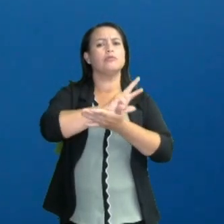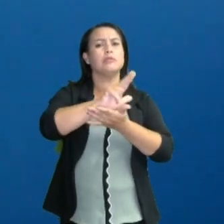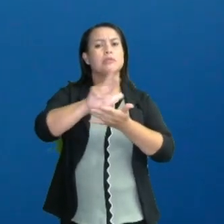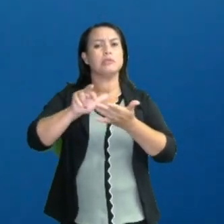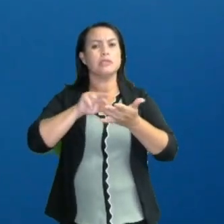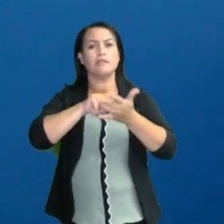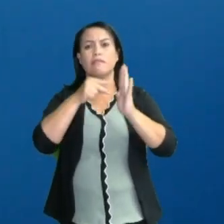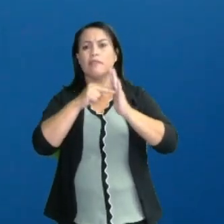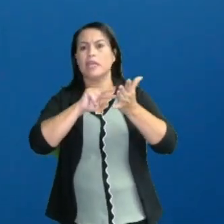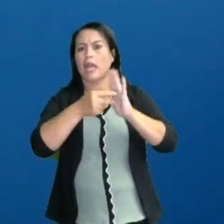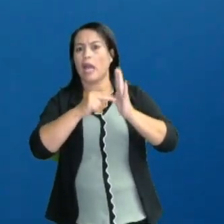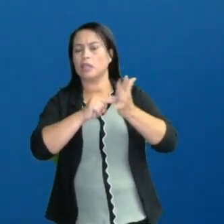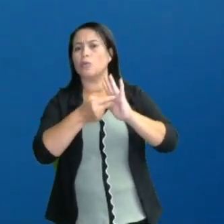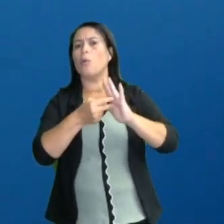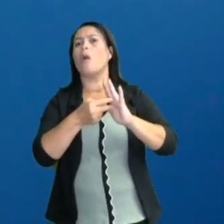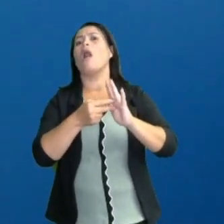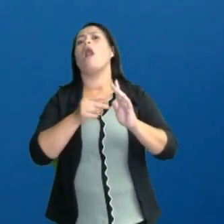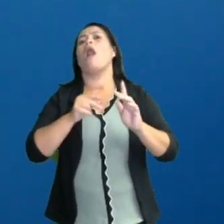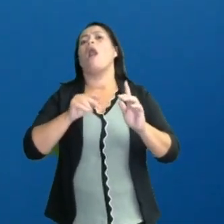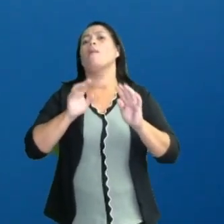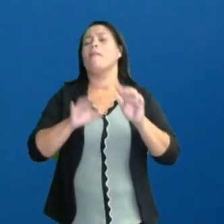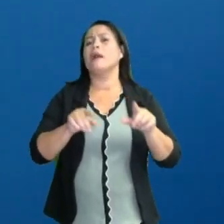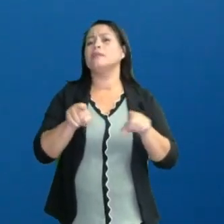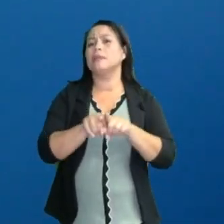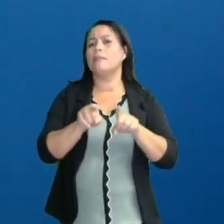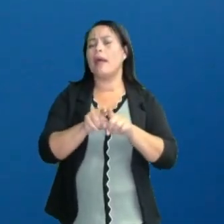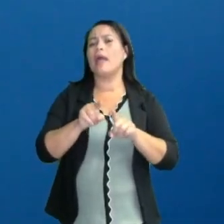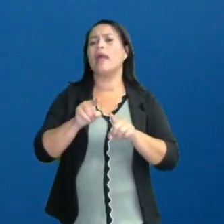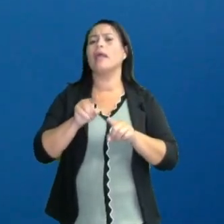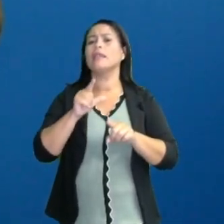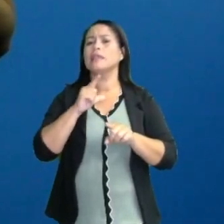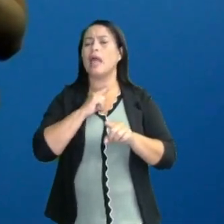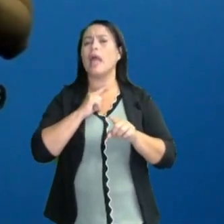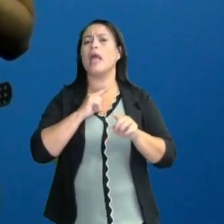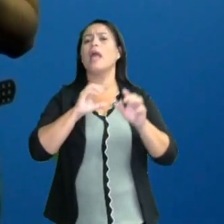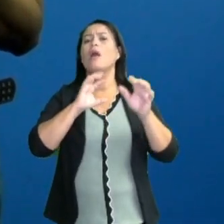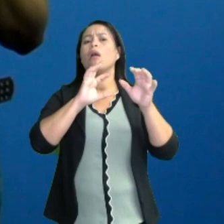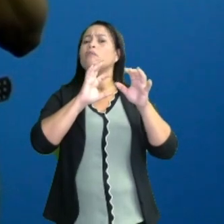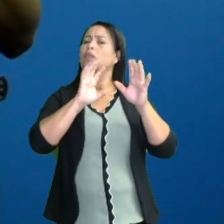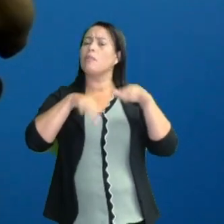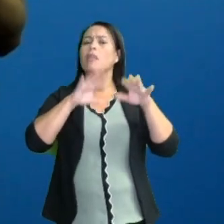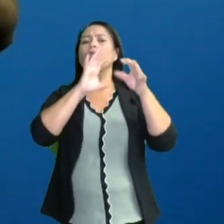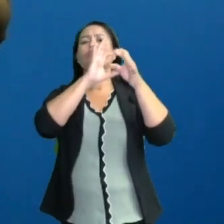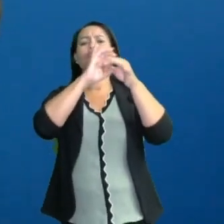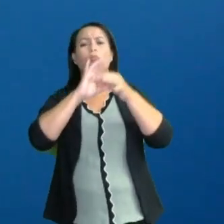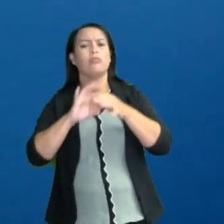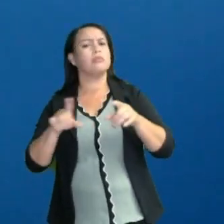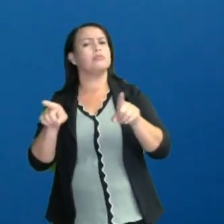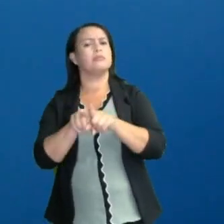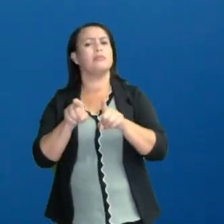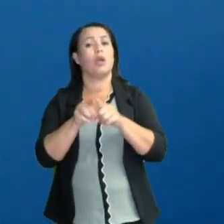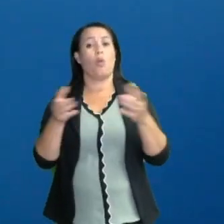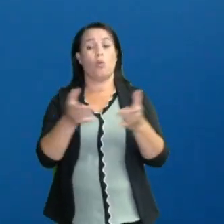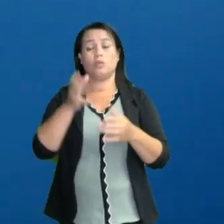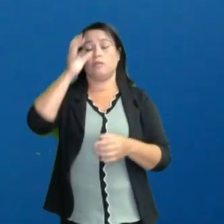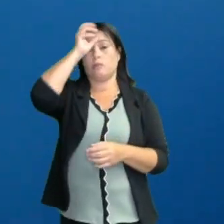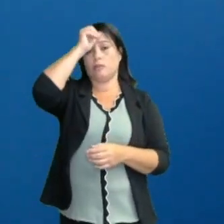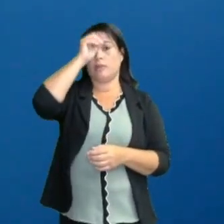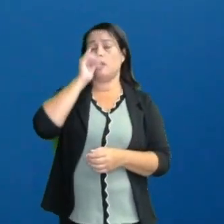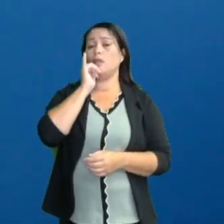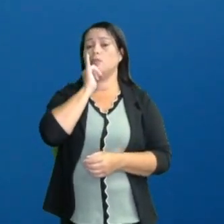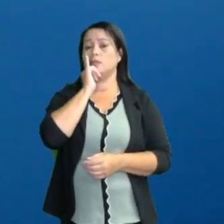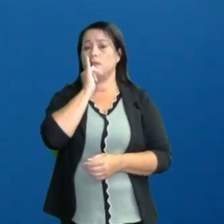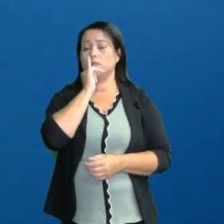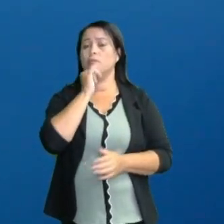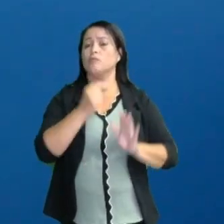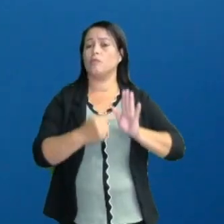Apesar disso, ela tem a mesma etimologia e se relaciona em termos de ideia. Vai aprender isso nos